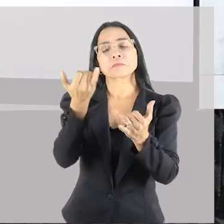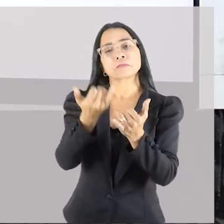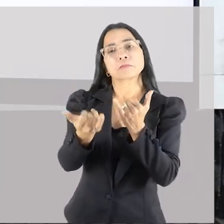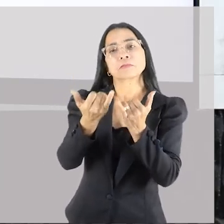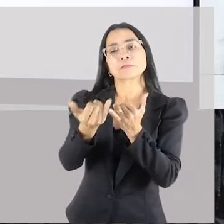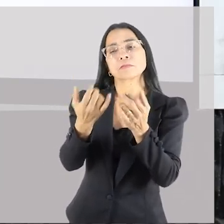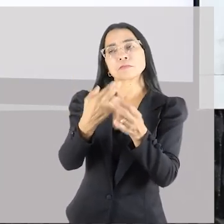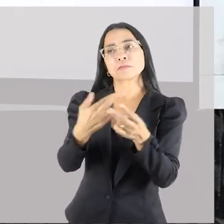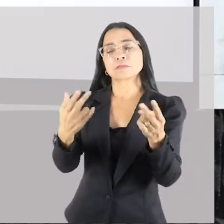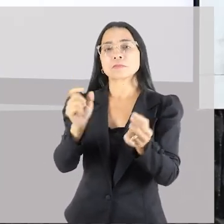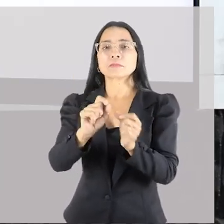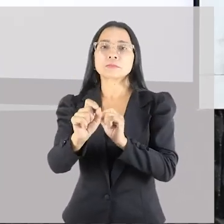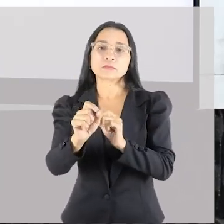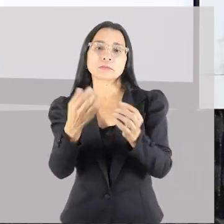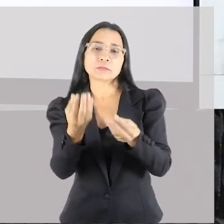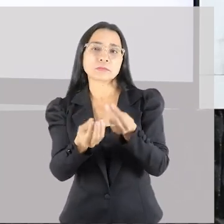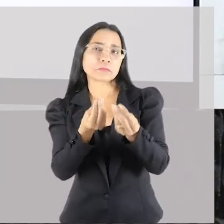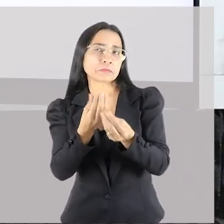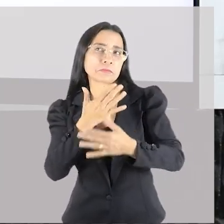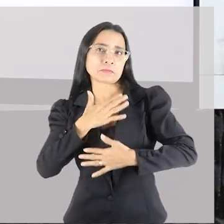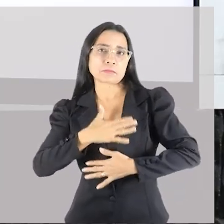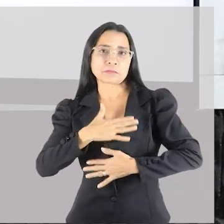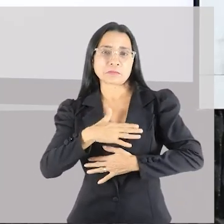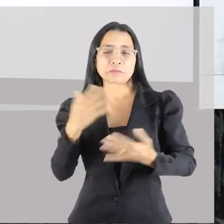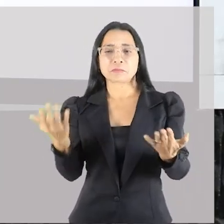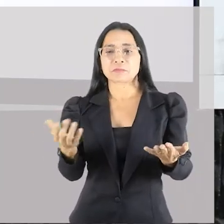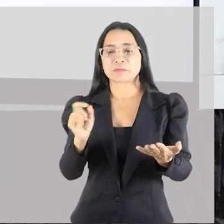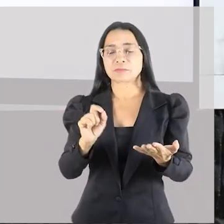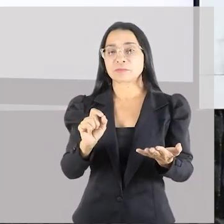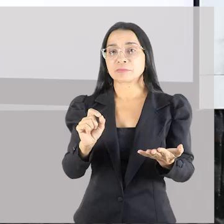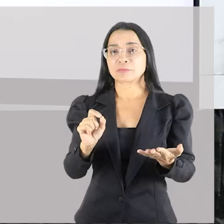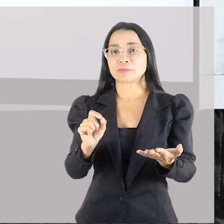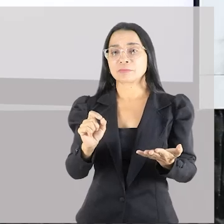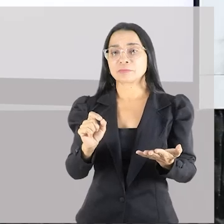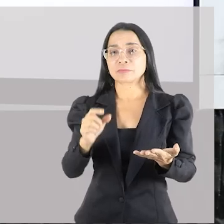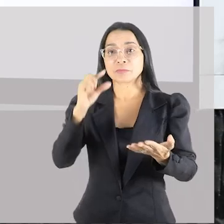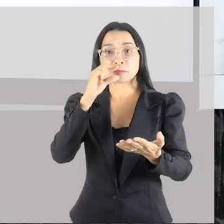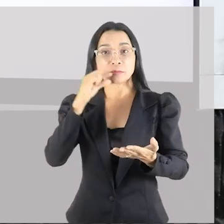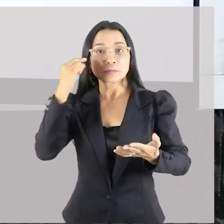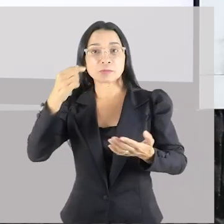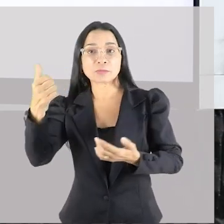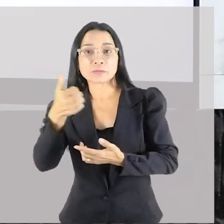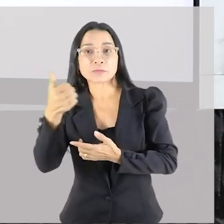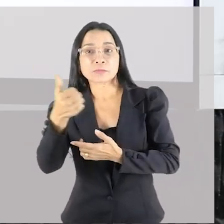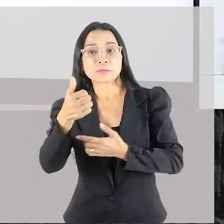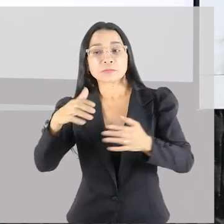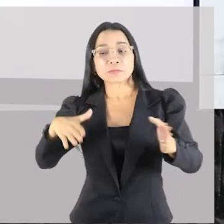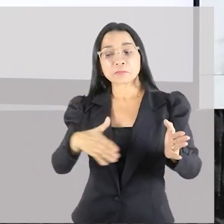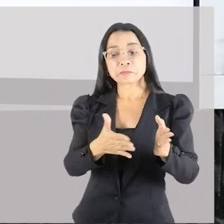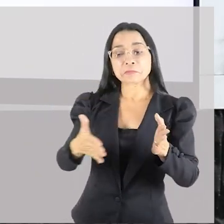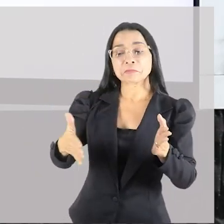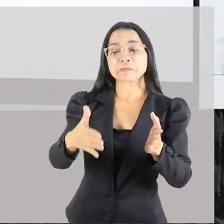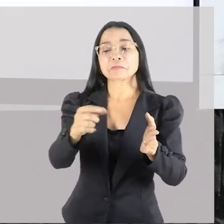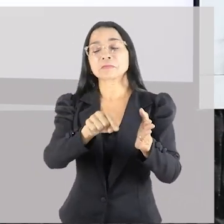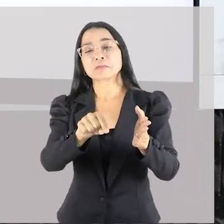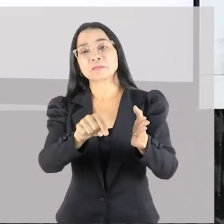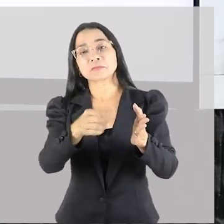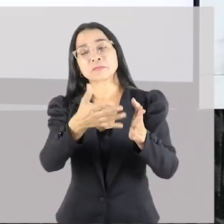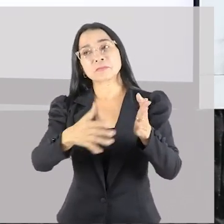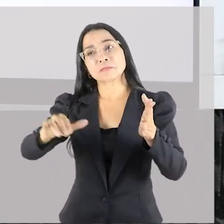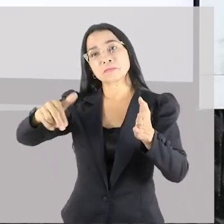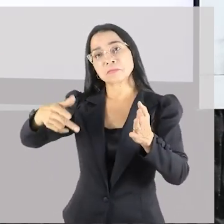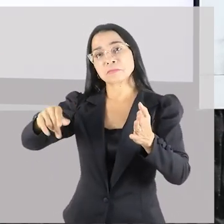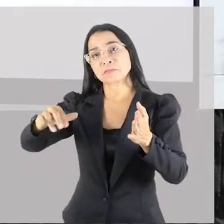que as coisas foram assim, muito tranquilas, né? Dom Pedro I, às margens do rio Ipiranga,